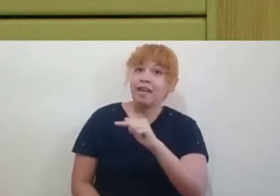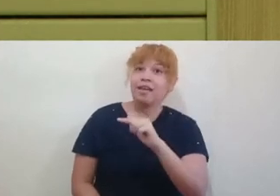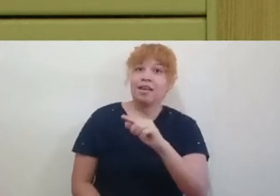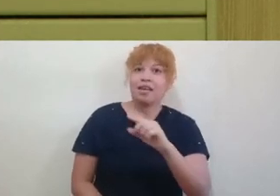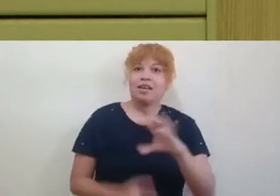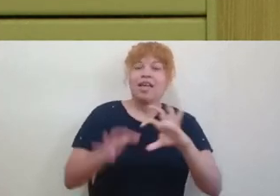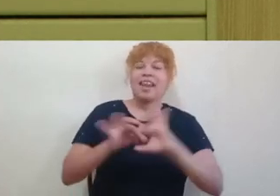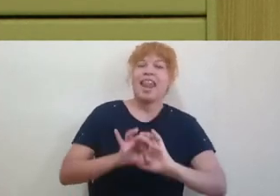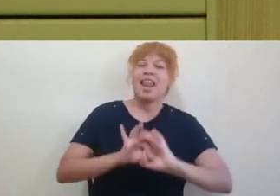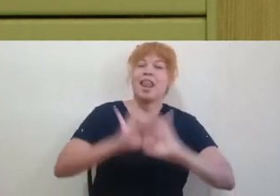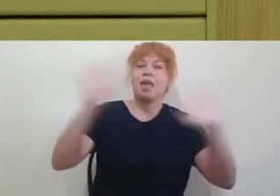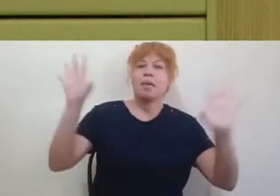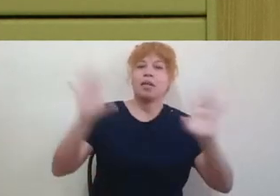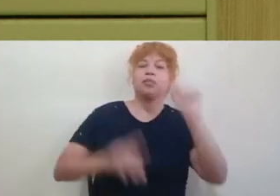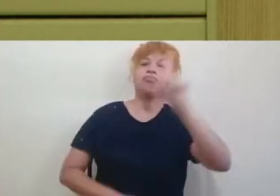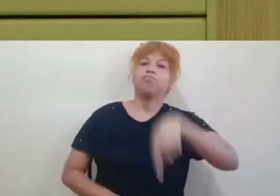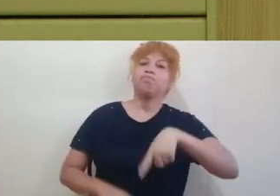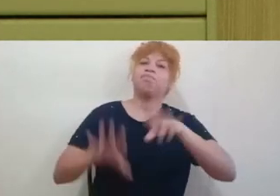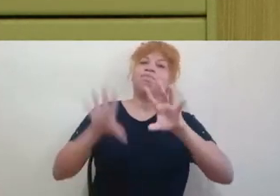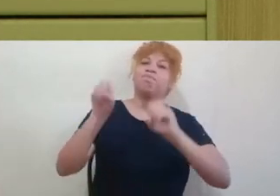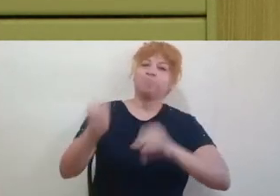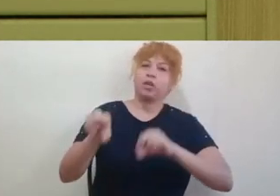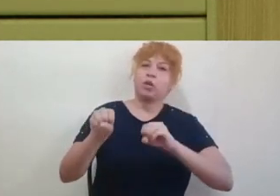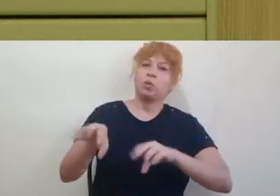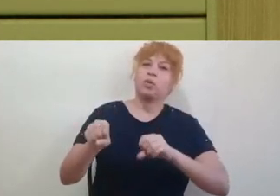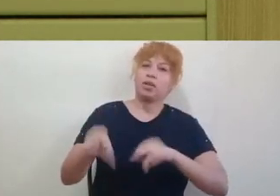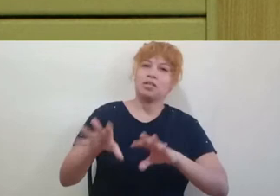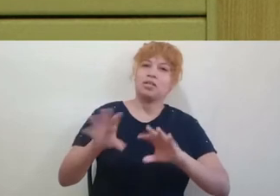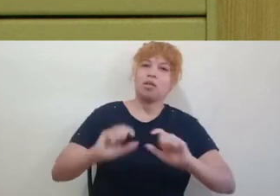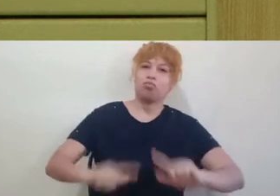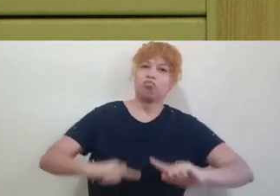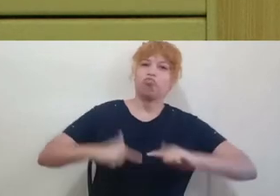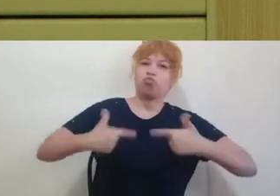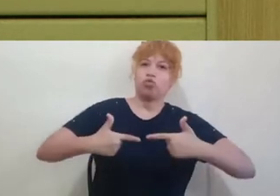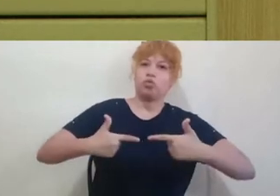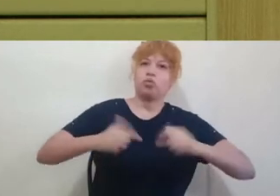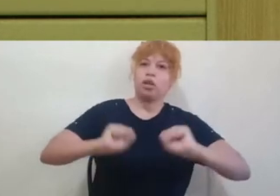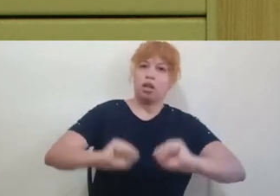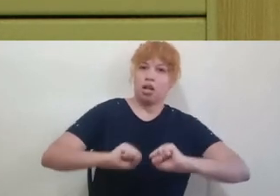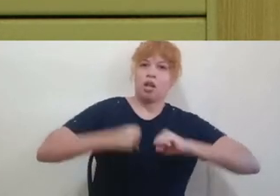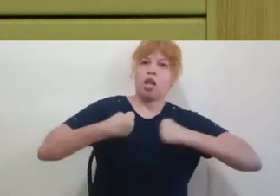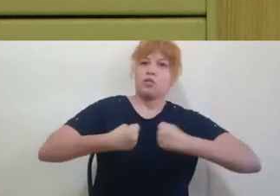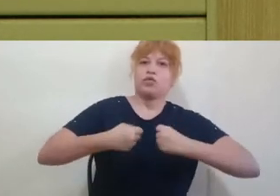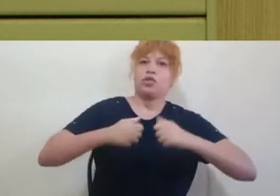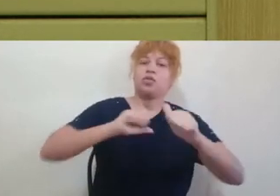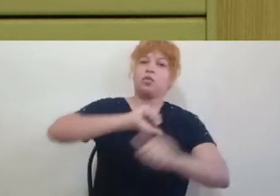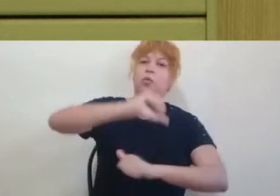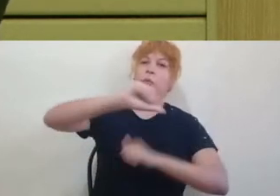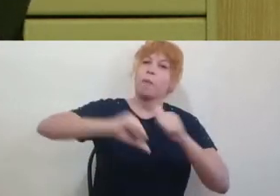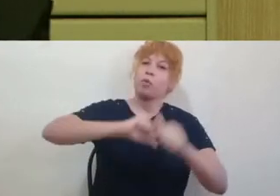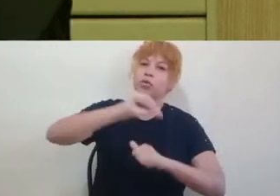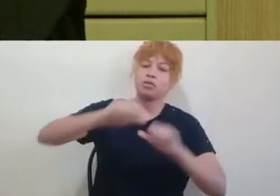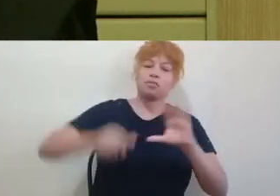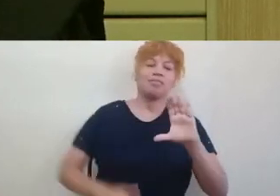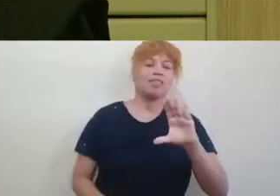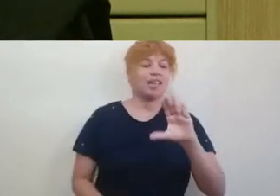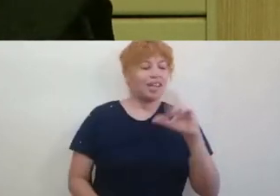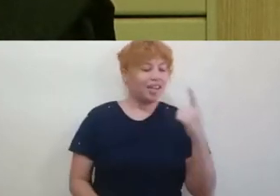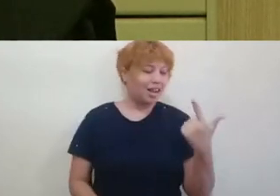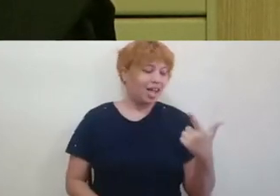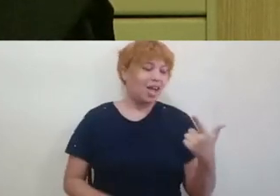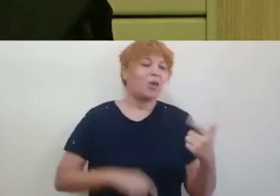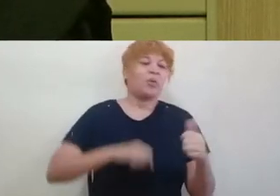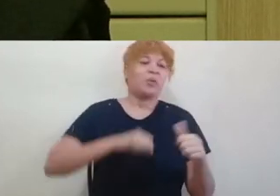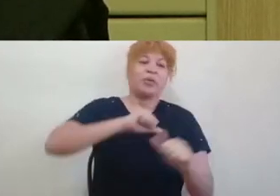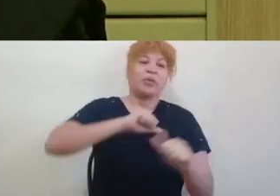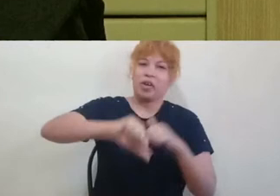no litoral, na UFRPE, que se estende por todo o território do nosso estado de Pernambuco e com a nossa unidade da